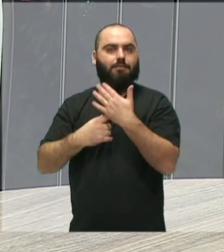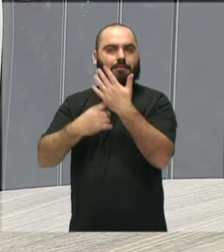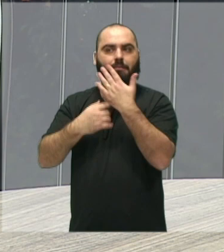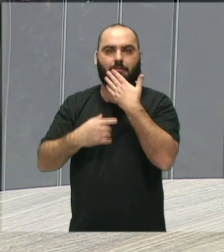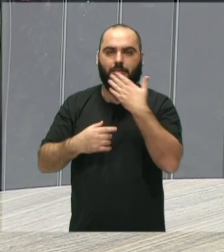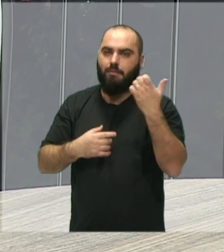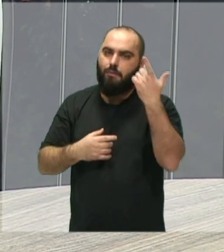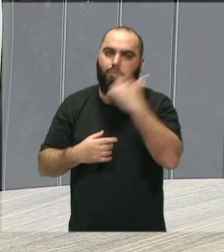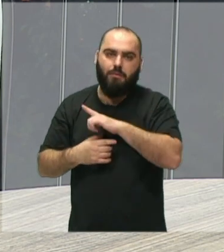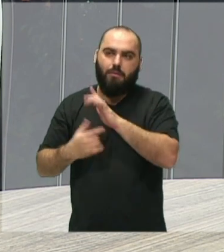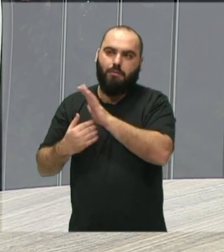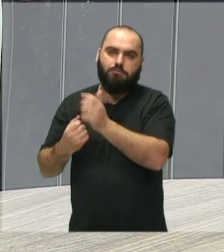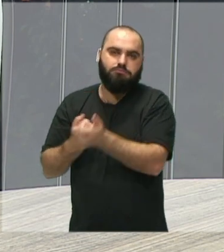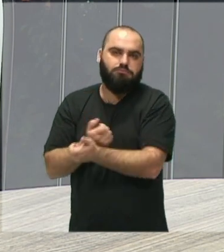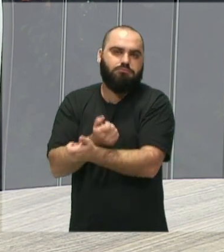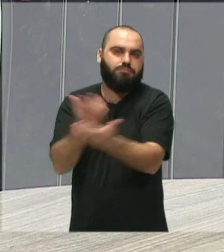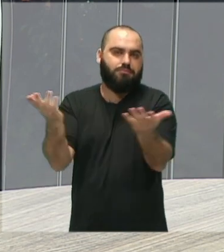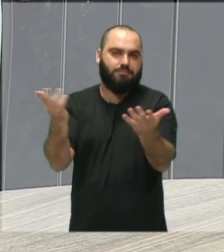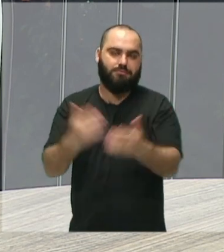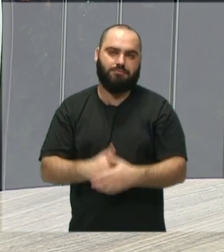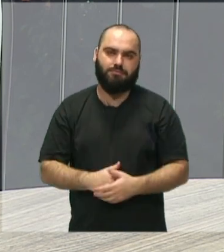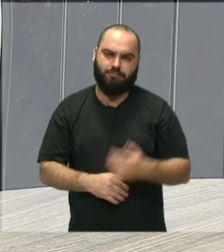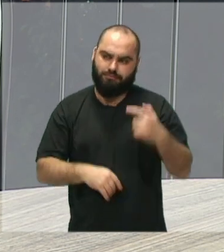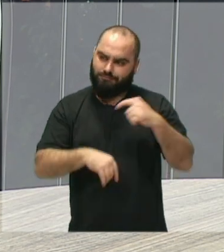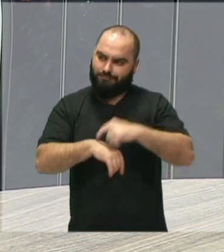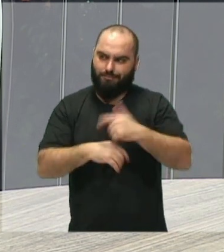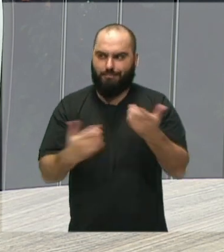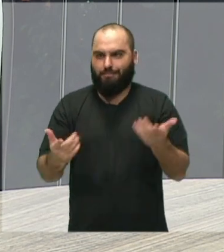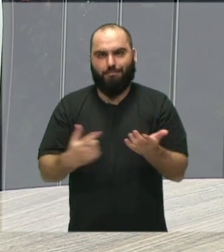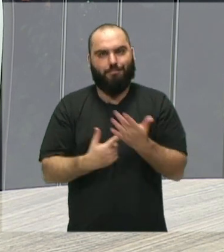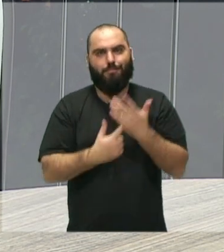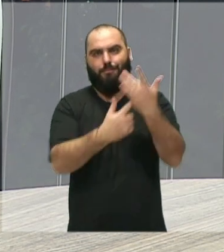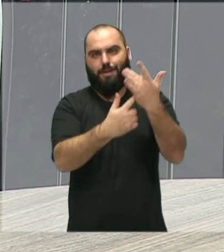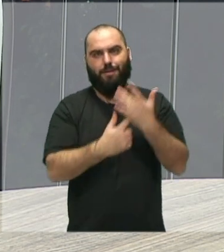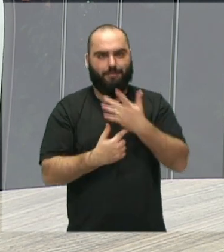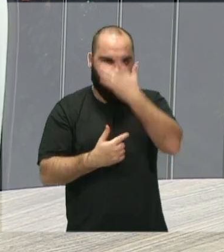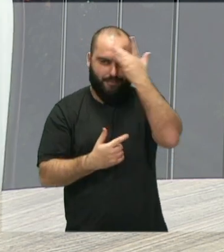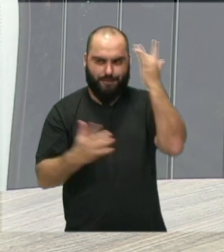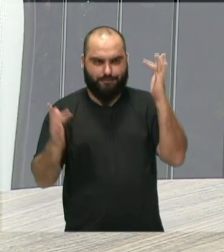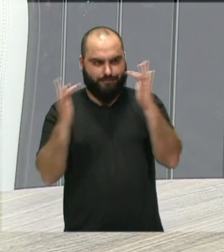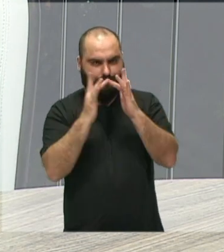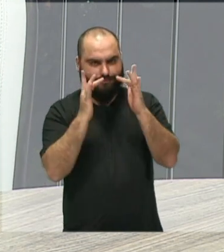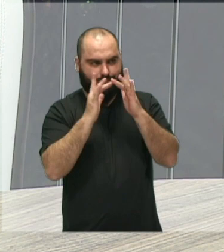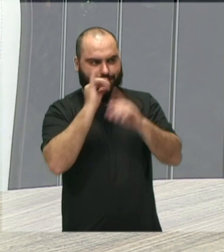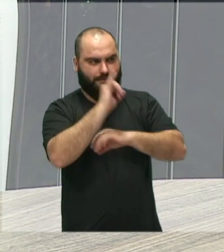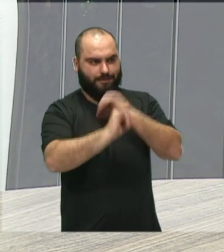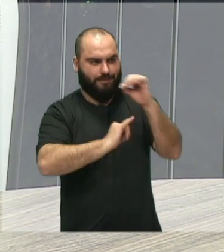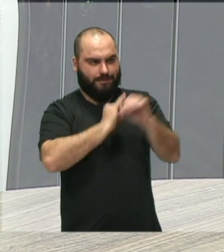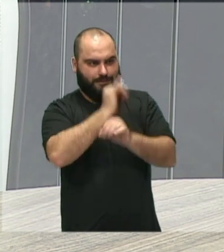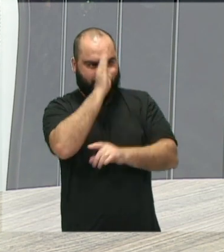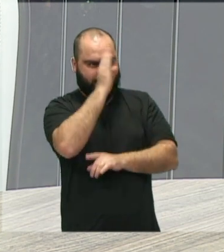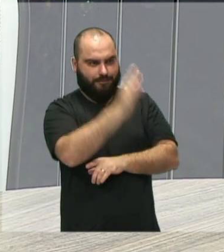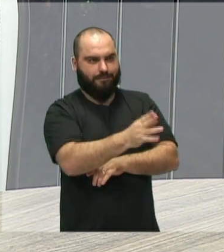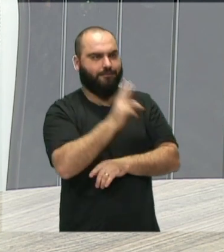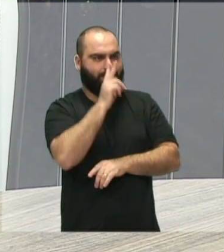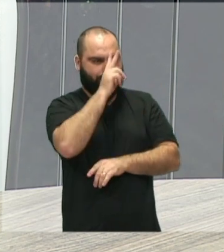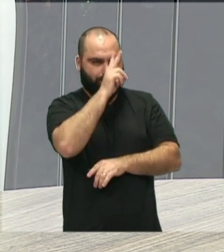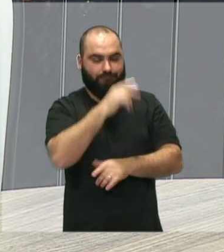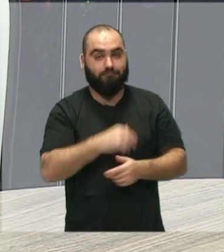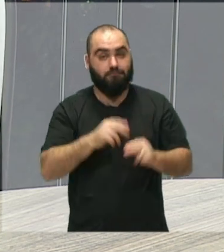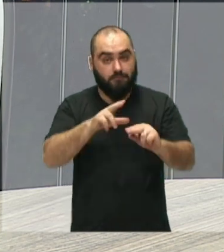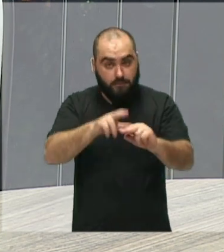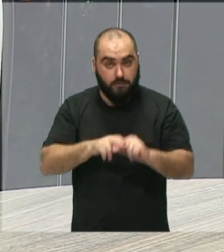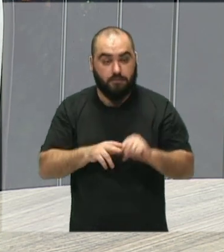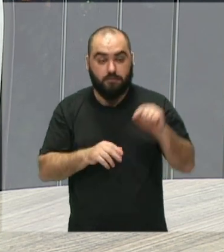para justamente, que querendo ou não, a gente está na era da tecnologia, né? As pessoas estão mais relacionadas a isso. Então, a gente está reformulando